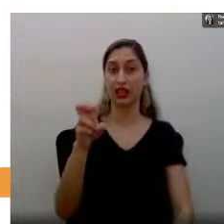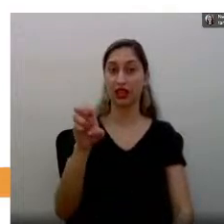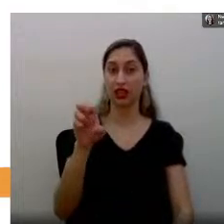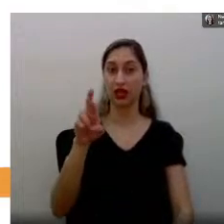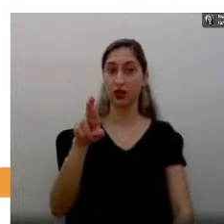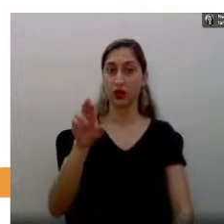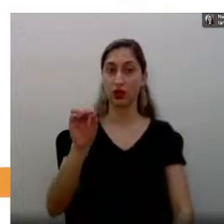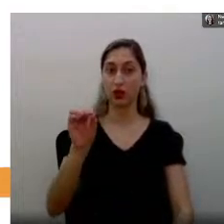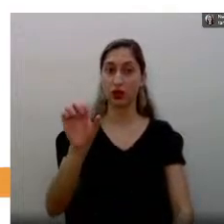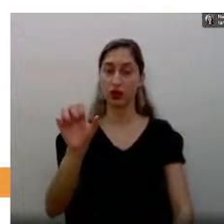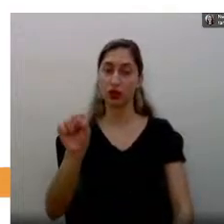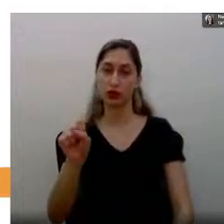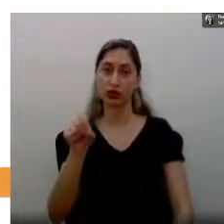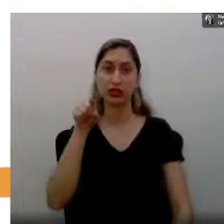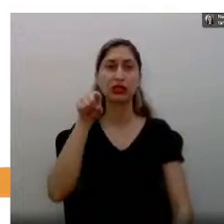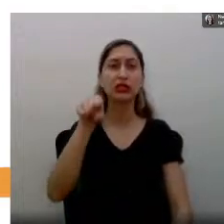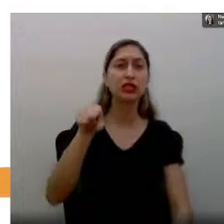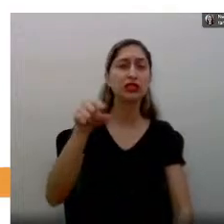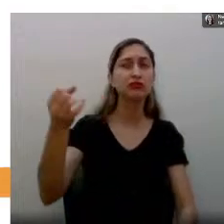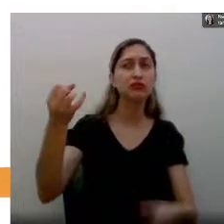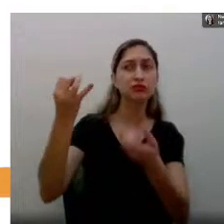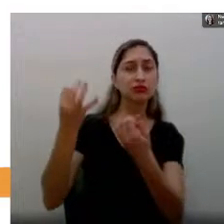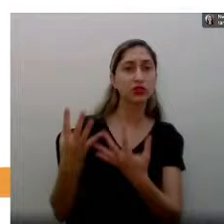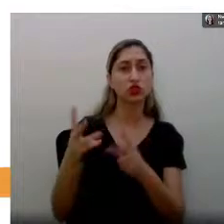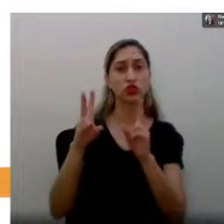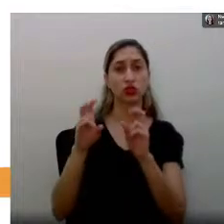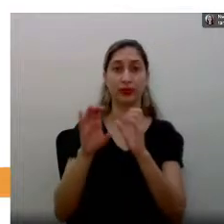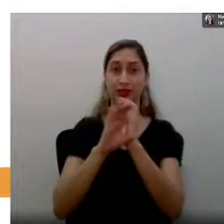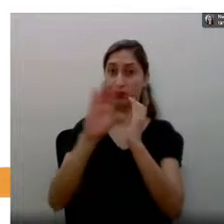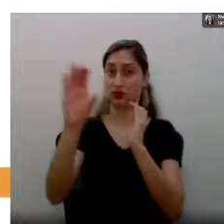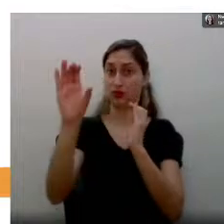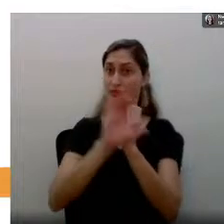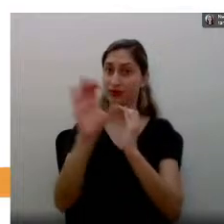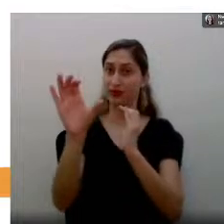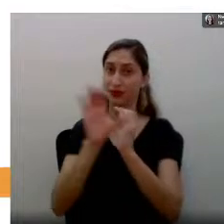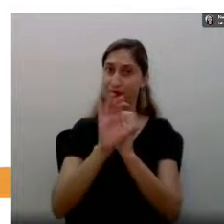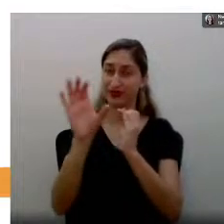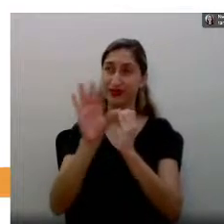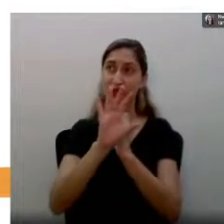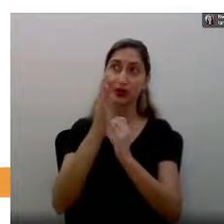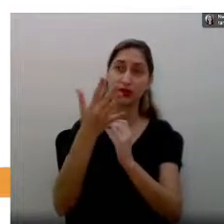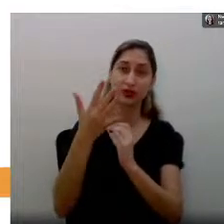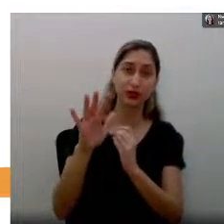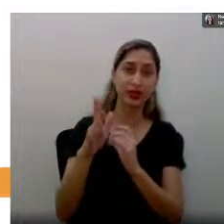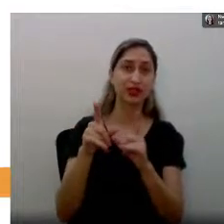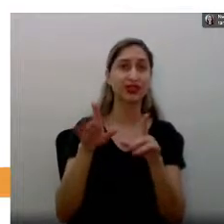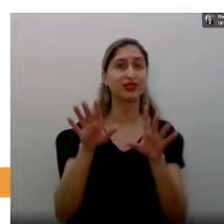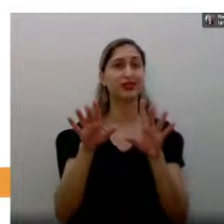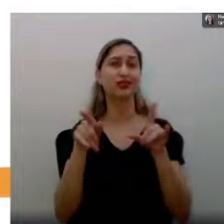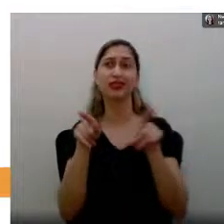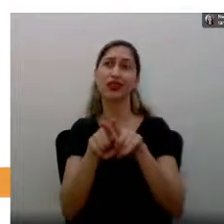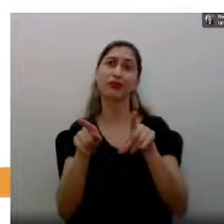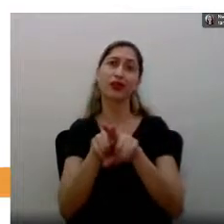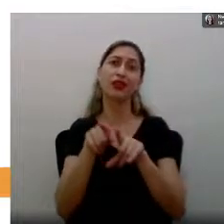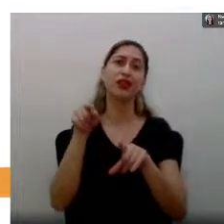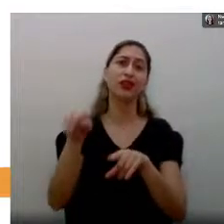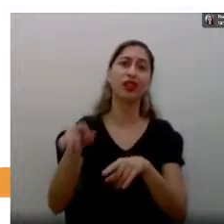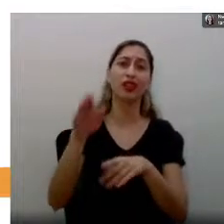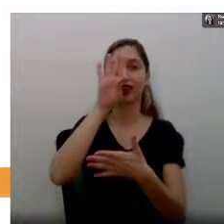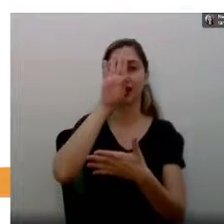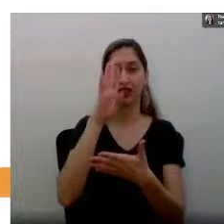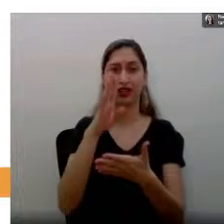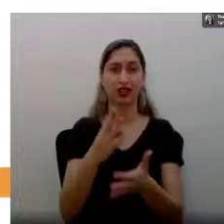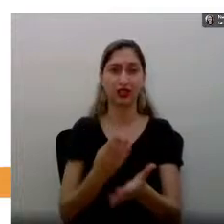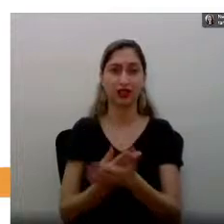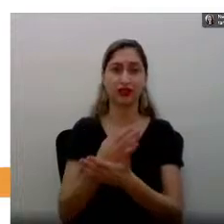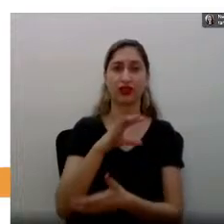Mais ou menos tá porque ele também fala ele também falava de algumas teorias como extraterrestres todas essas coisas tá